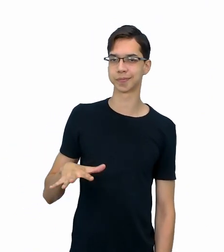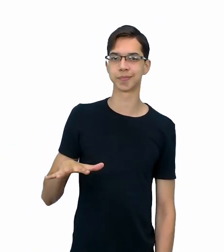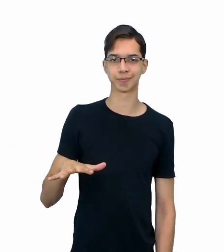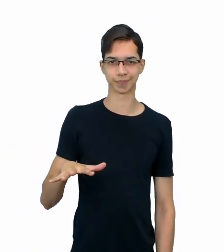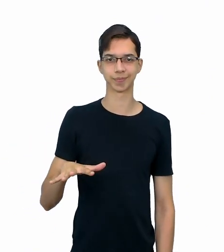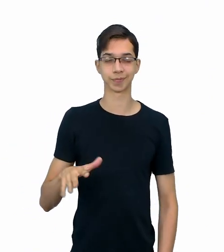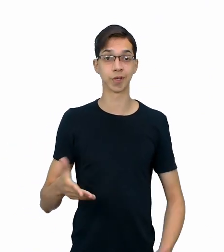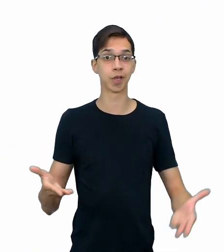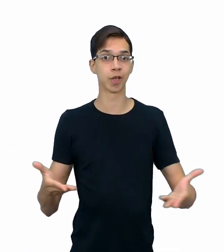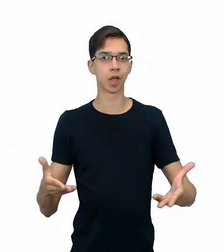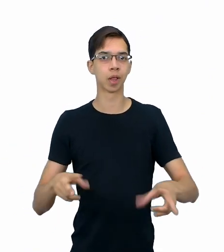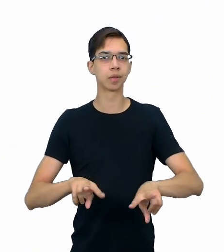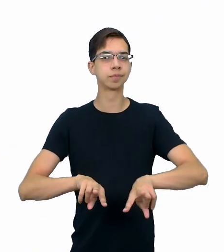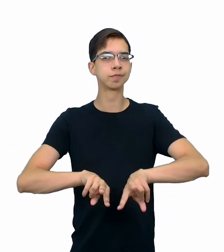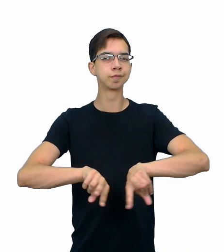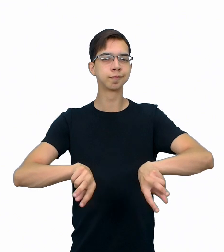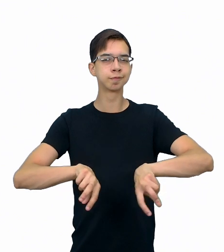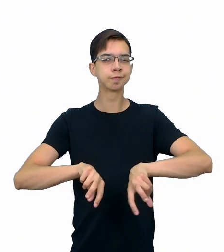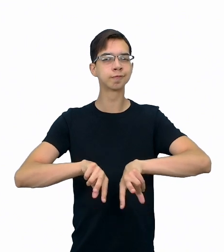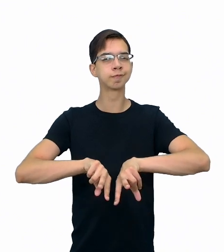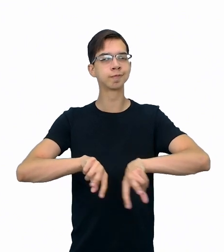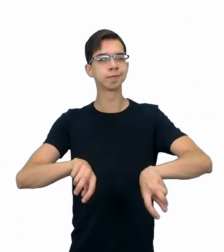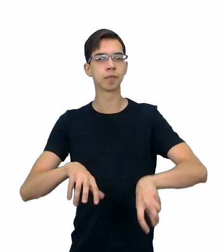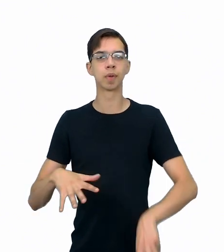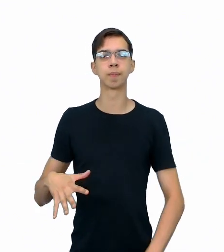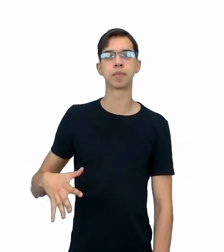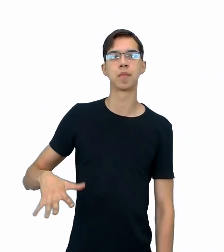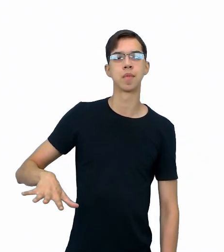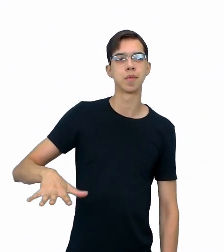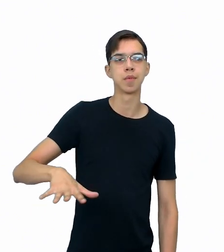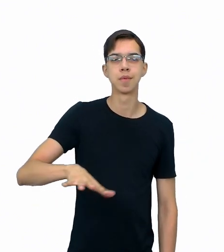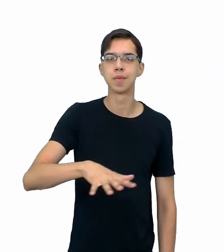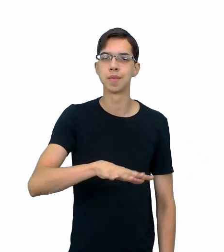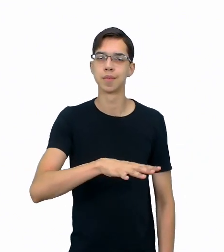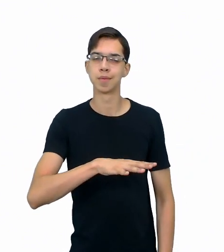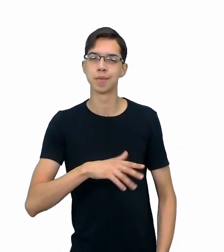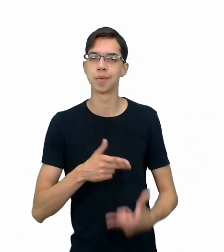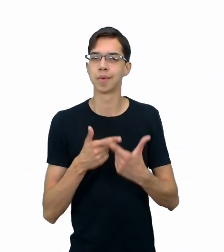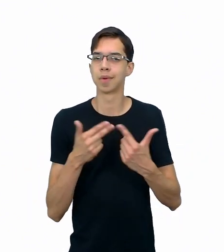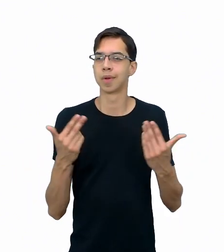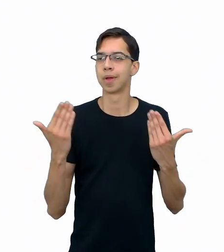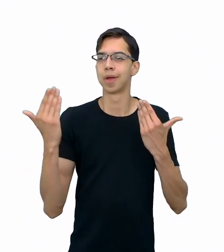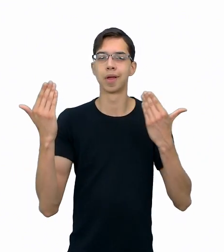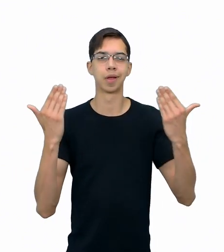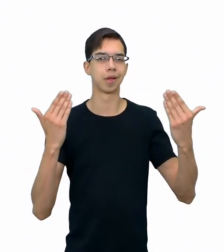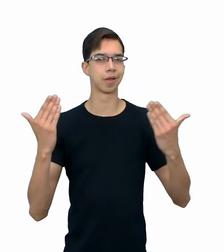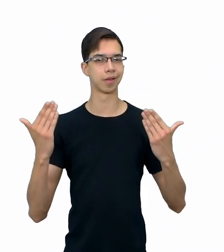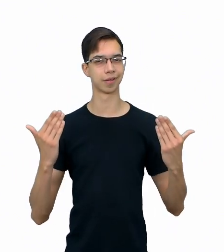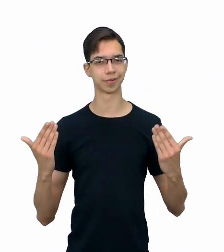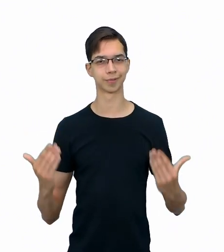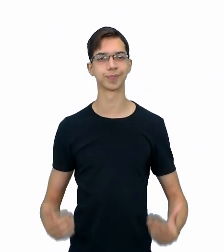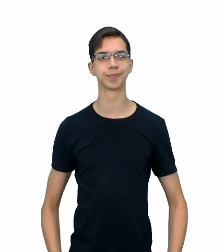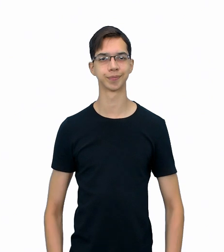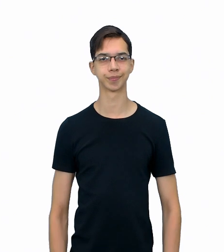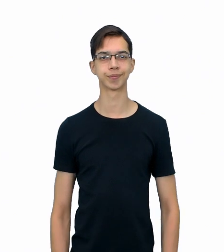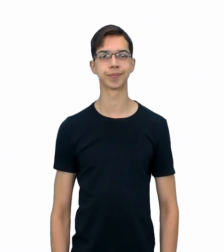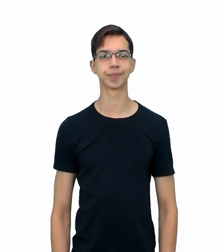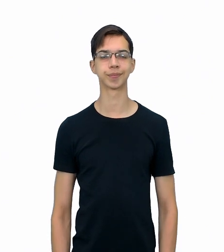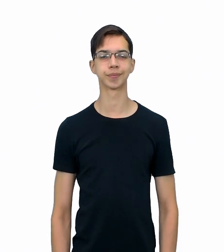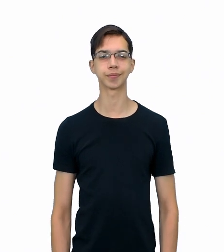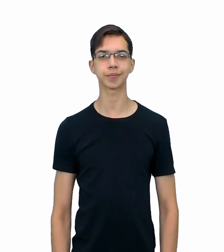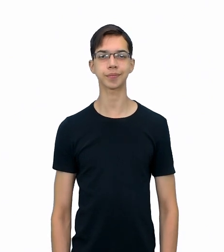relações espaciais. A gente vai ver na sequência alguns dos aspectos aí,